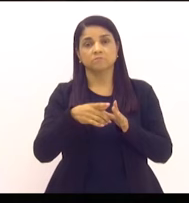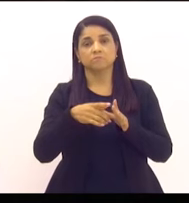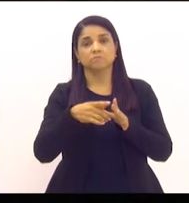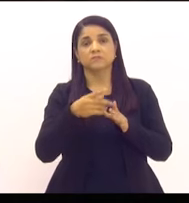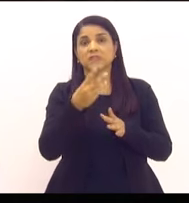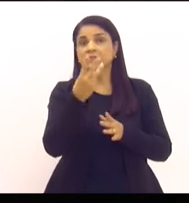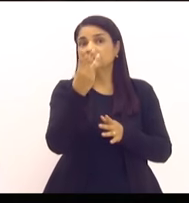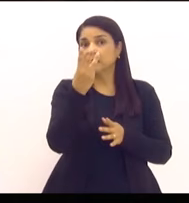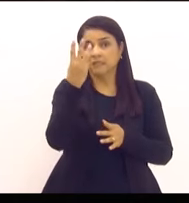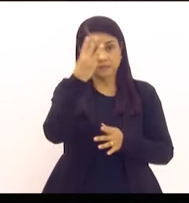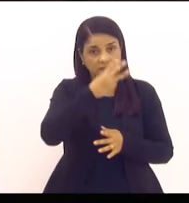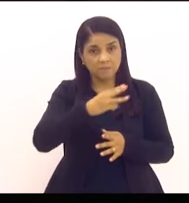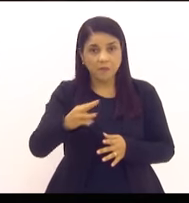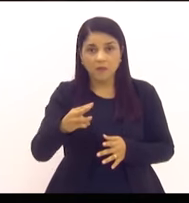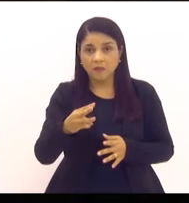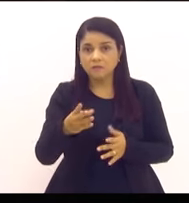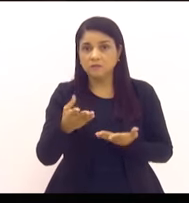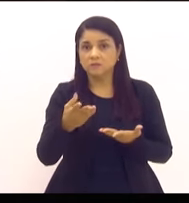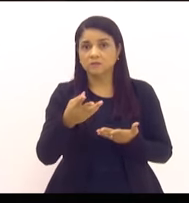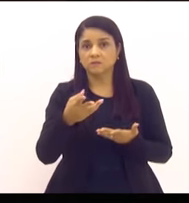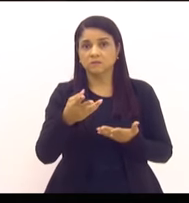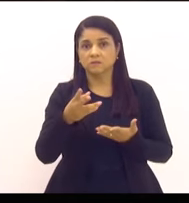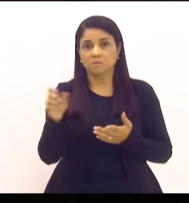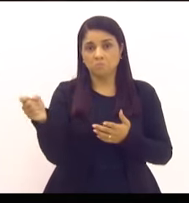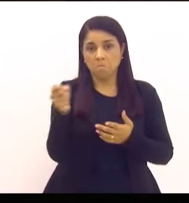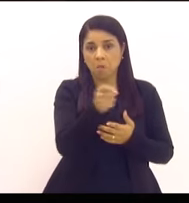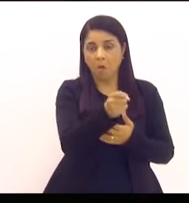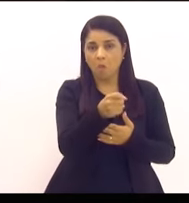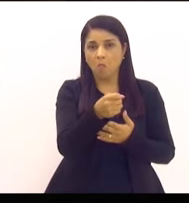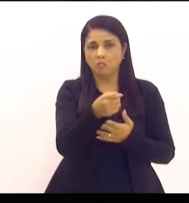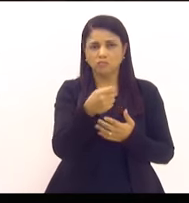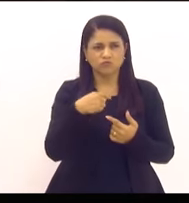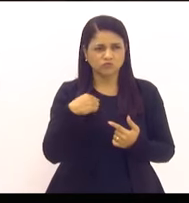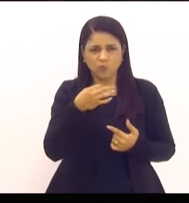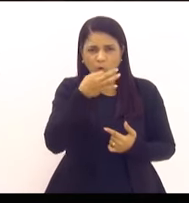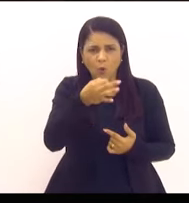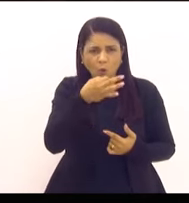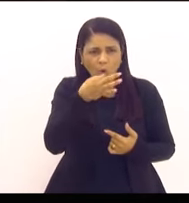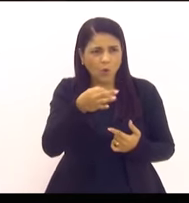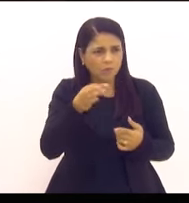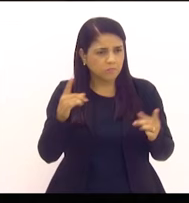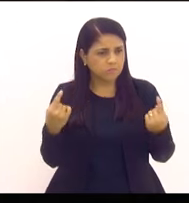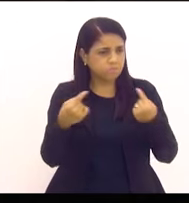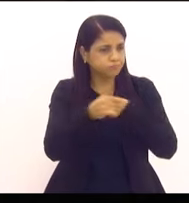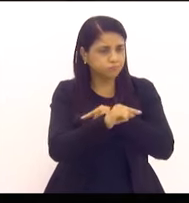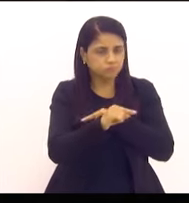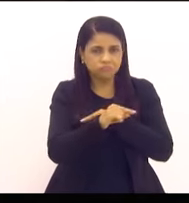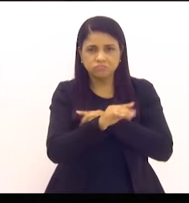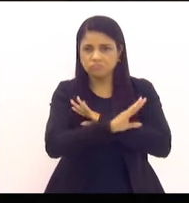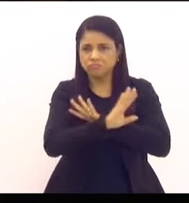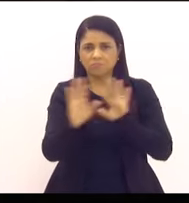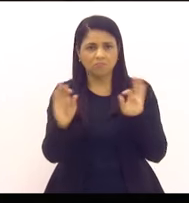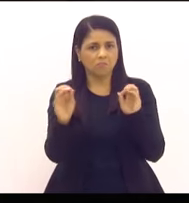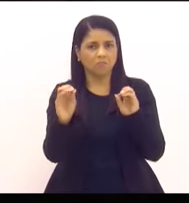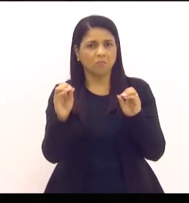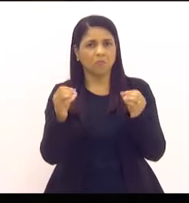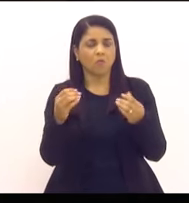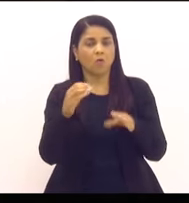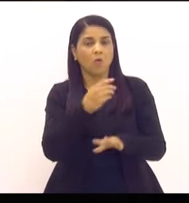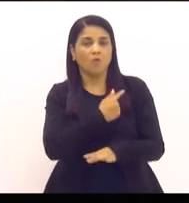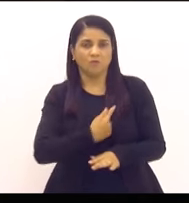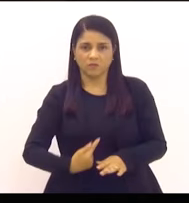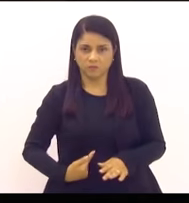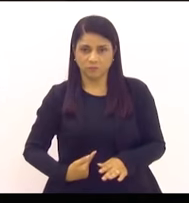3 semanas, e nenhum de nós opinou contrário, delegação do governador. O que nós